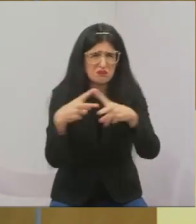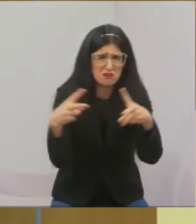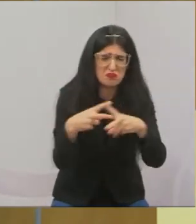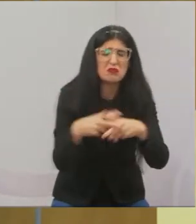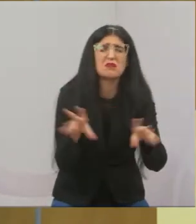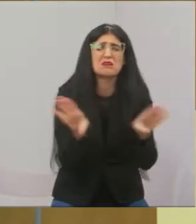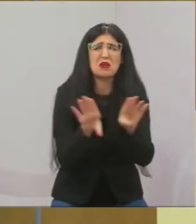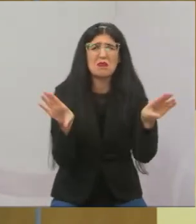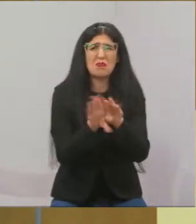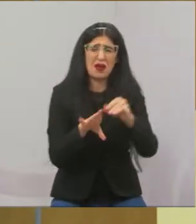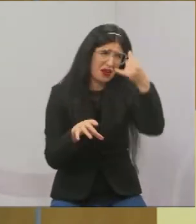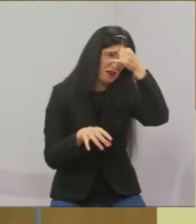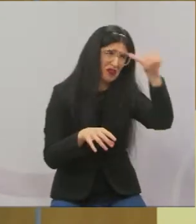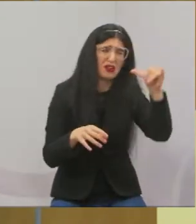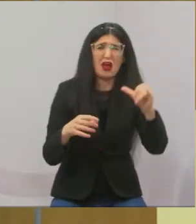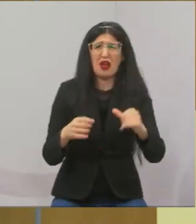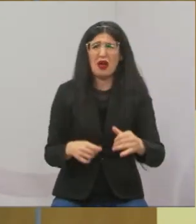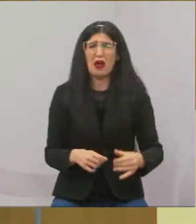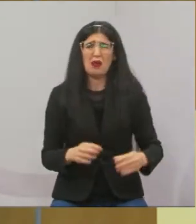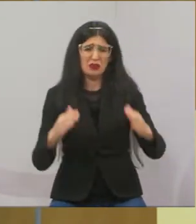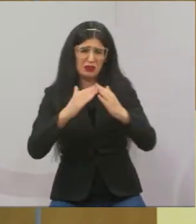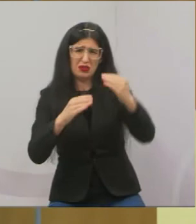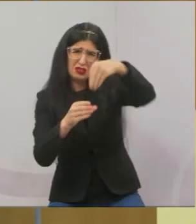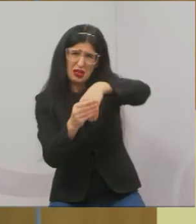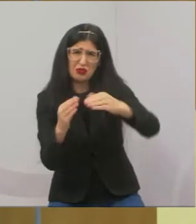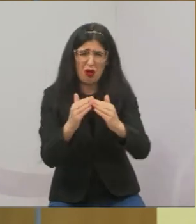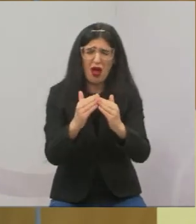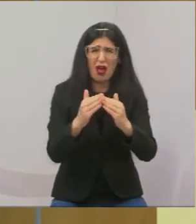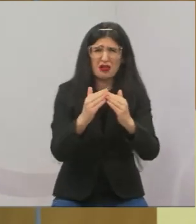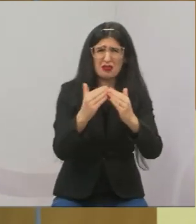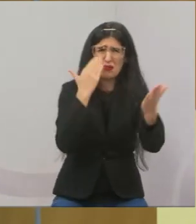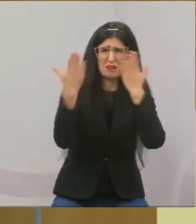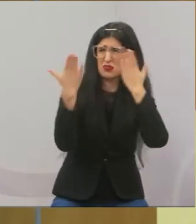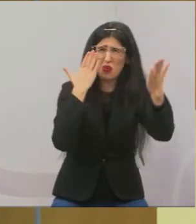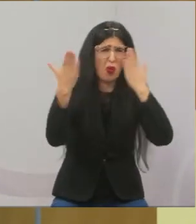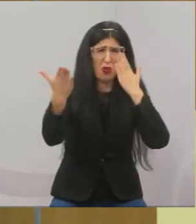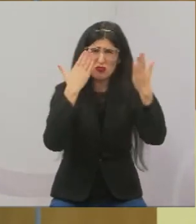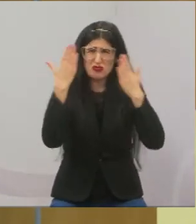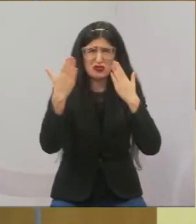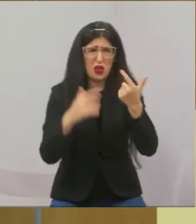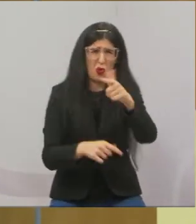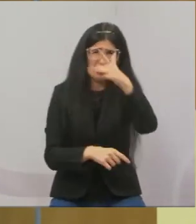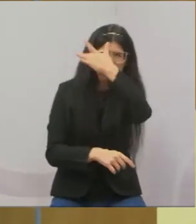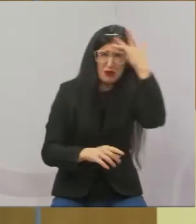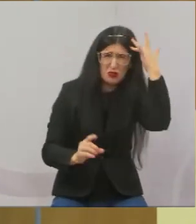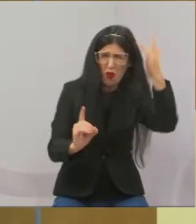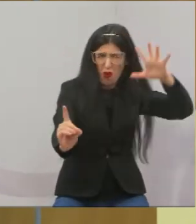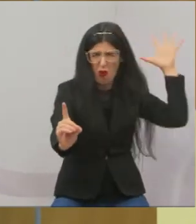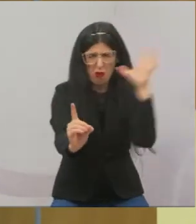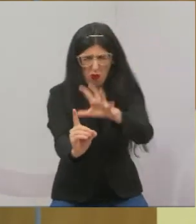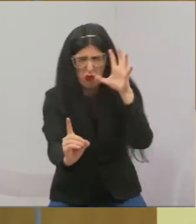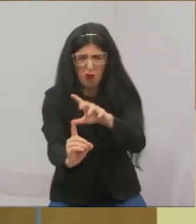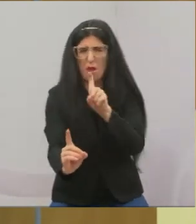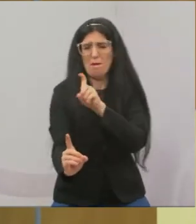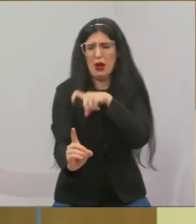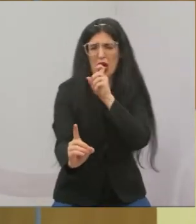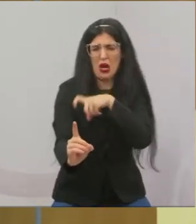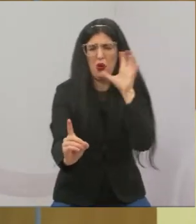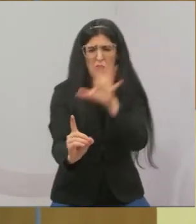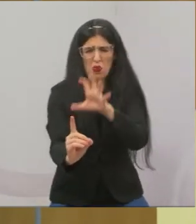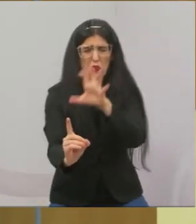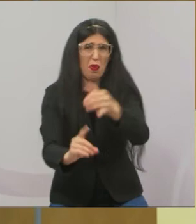que infelizmente anda abandonado, né? Ainda mais em tempos de pandemia. A